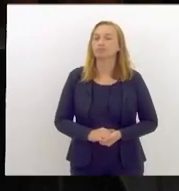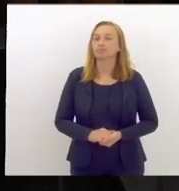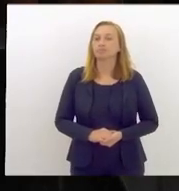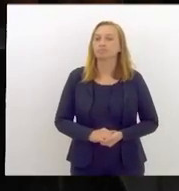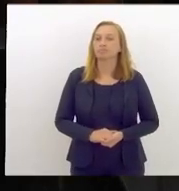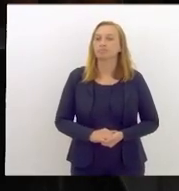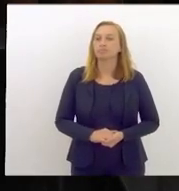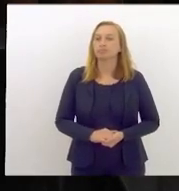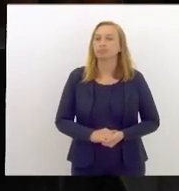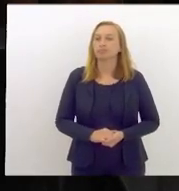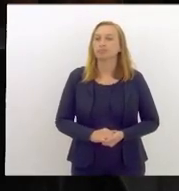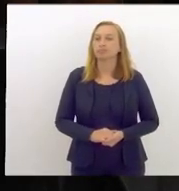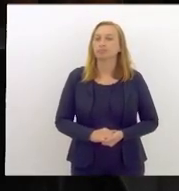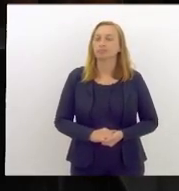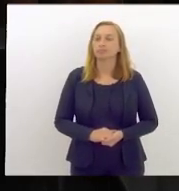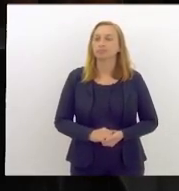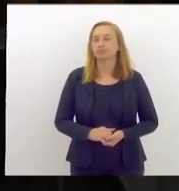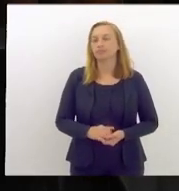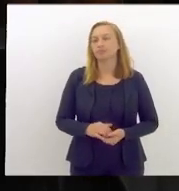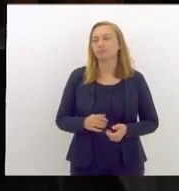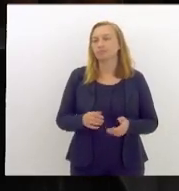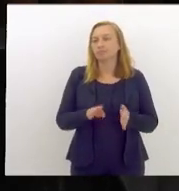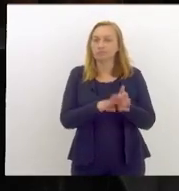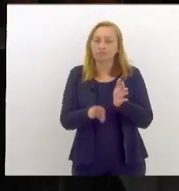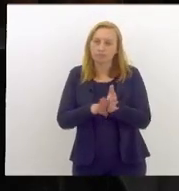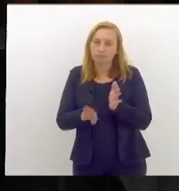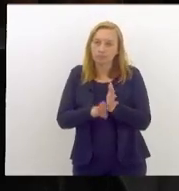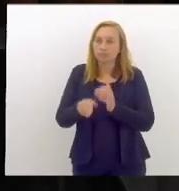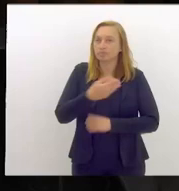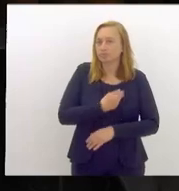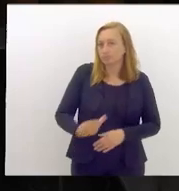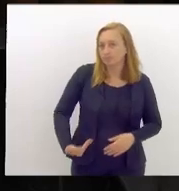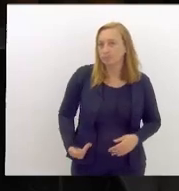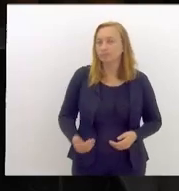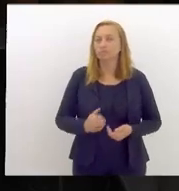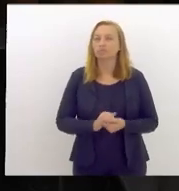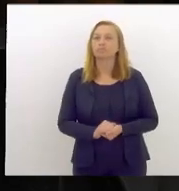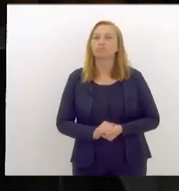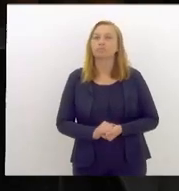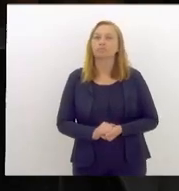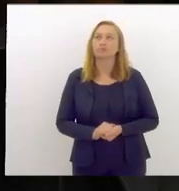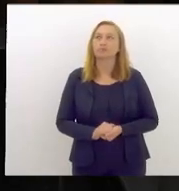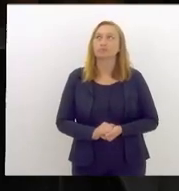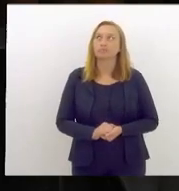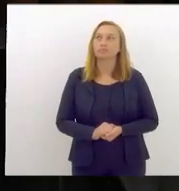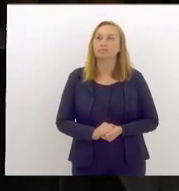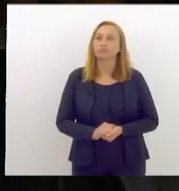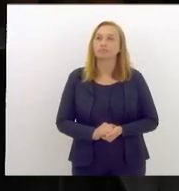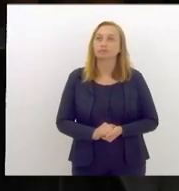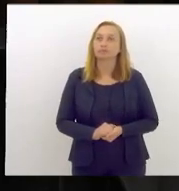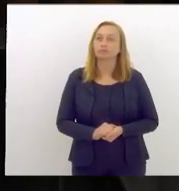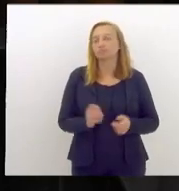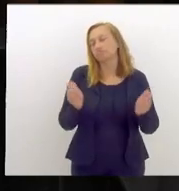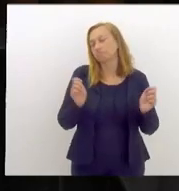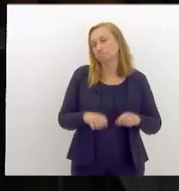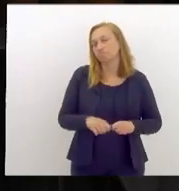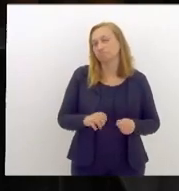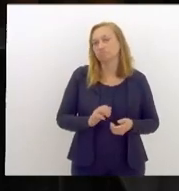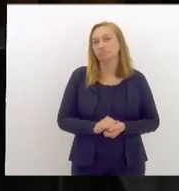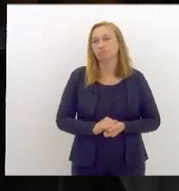enxugar a máquina de conter gastos públicos em demasia essa capacidade